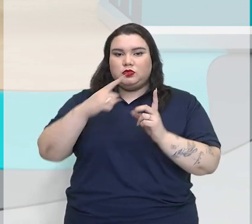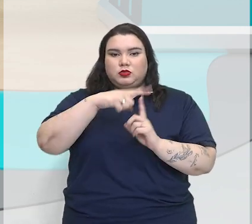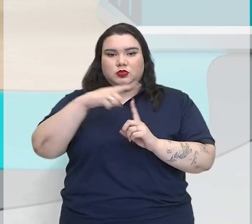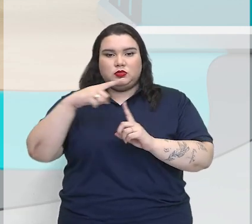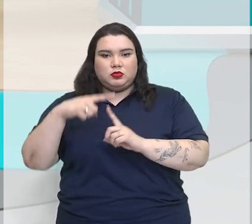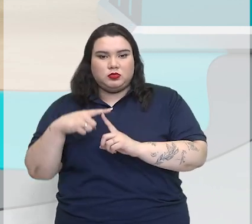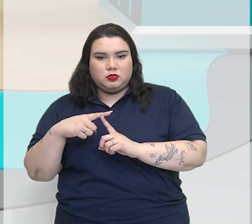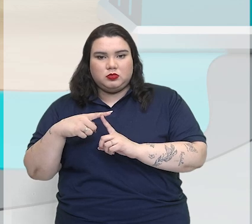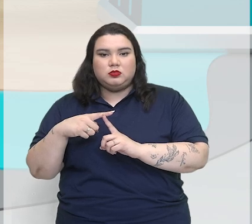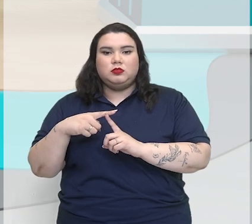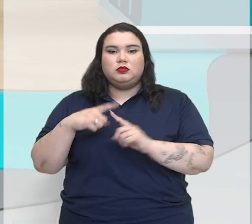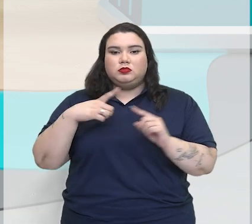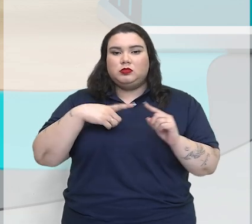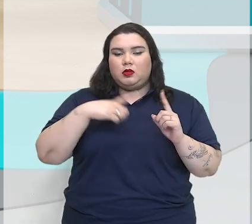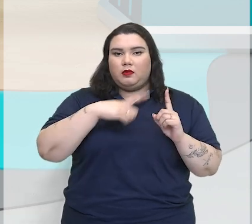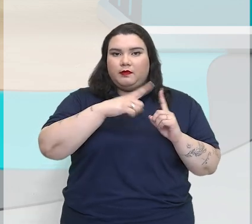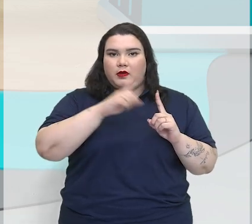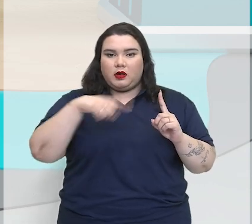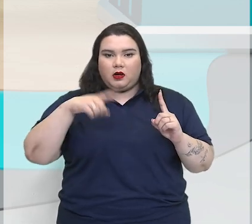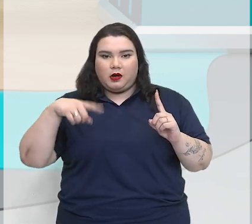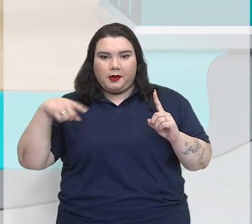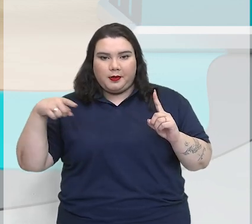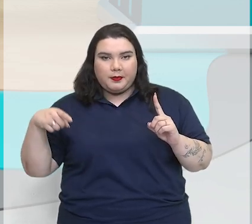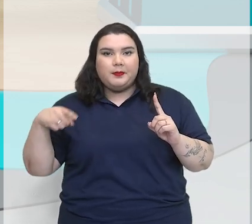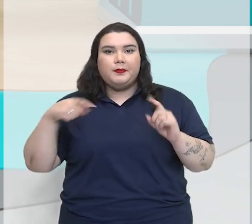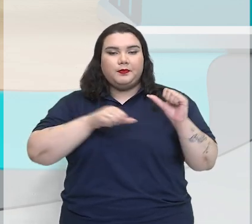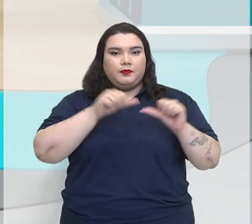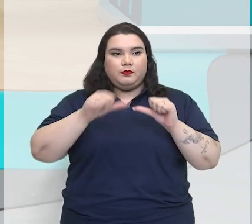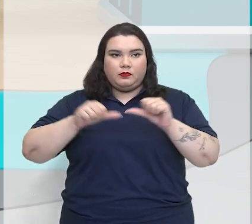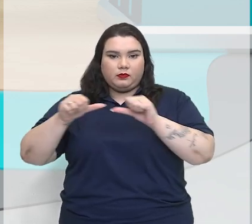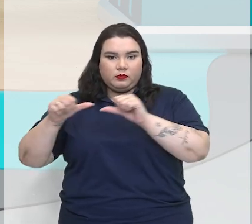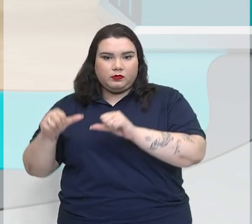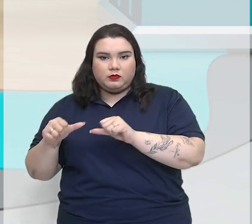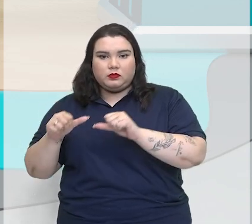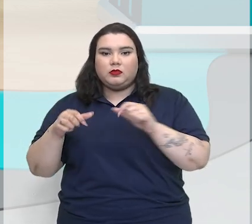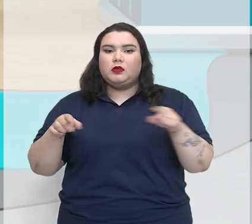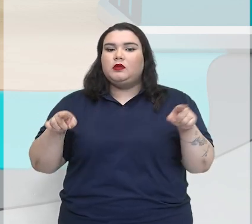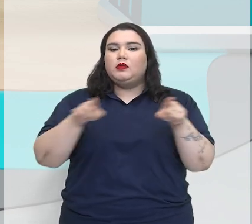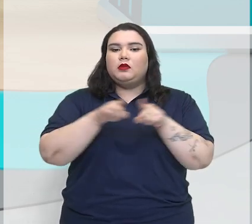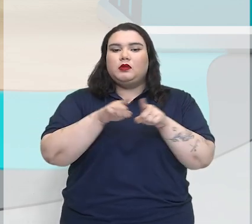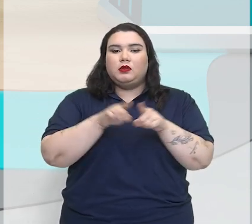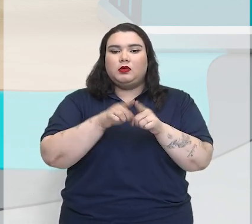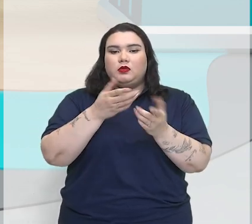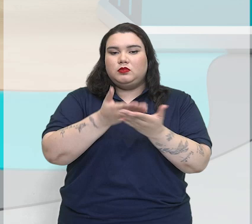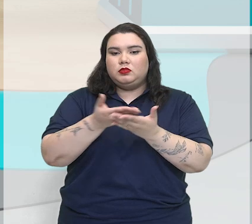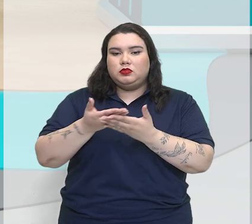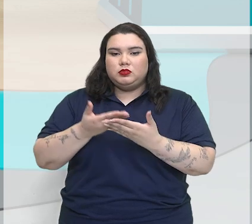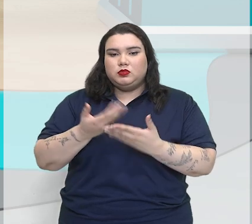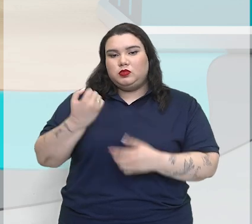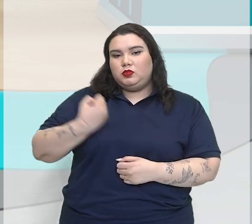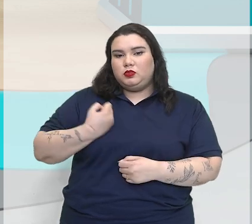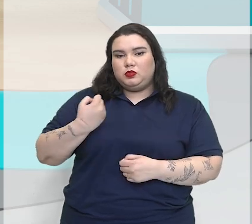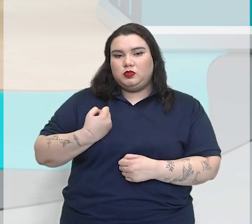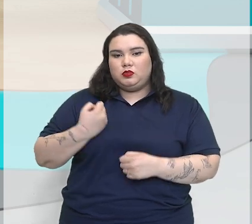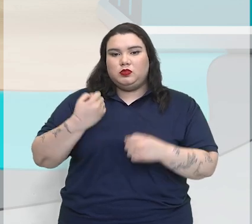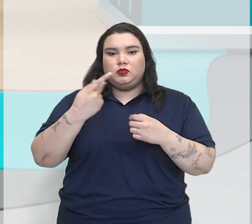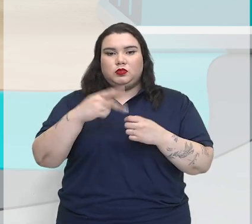palavras variáveis, ou seja, elas sofrem flexões, e vamos estudar o numeral